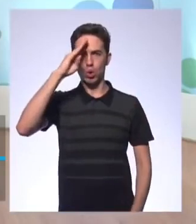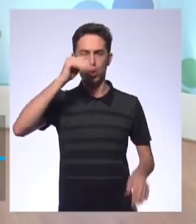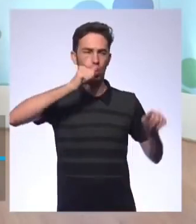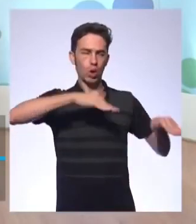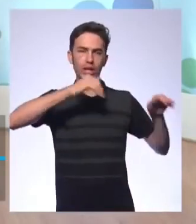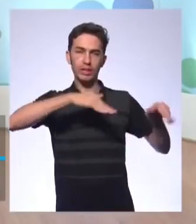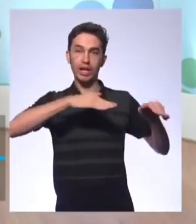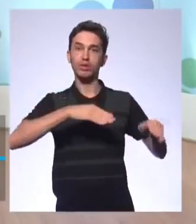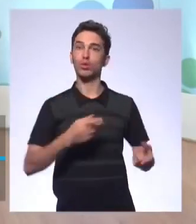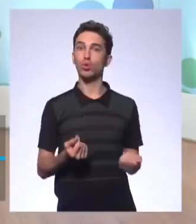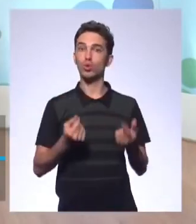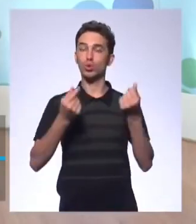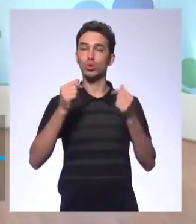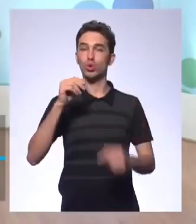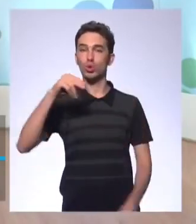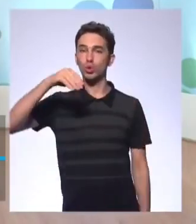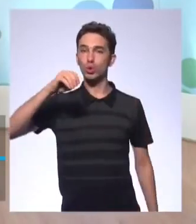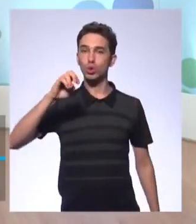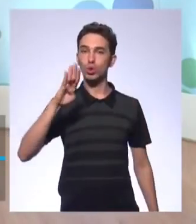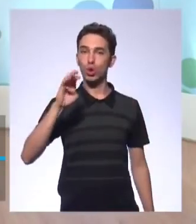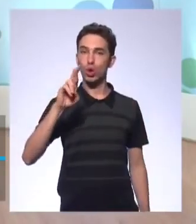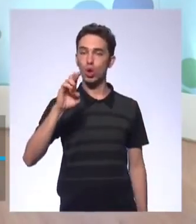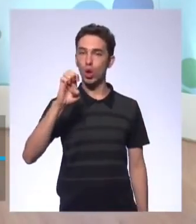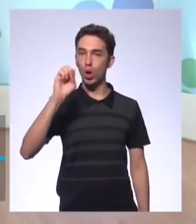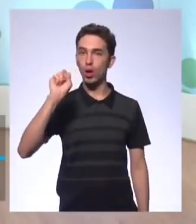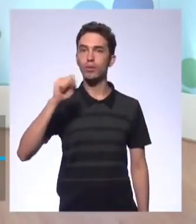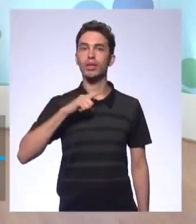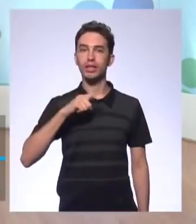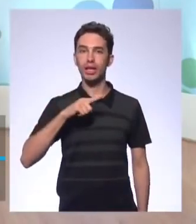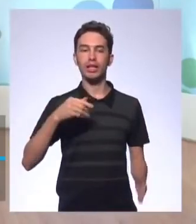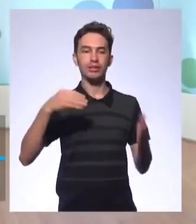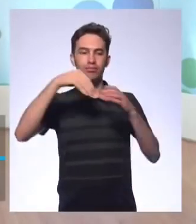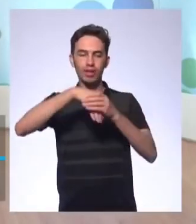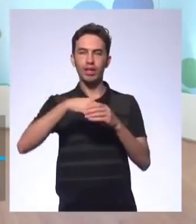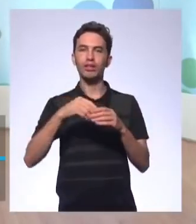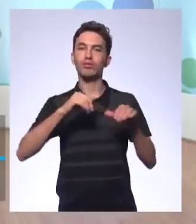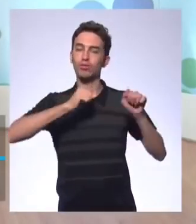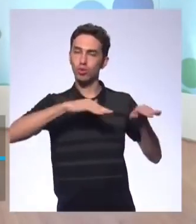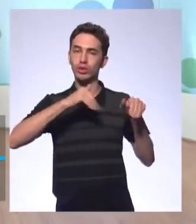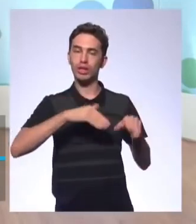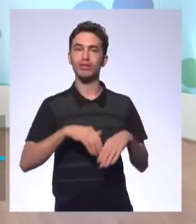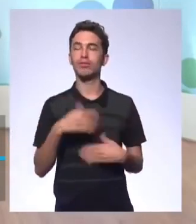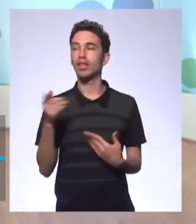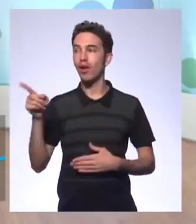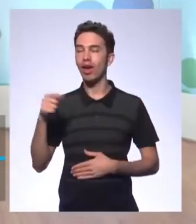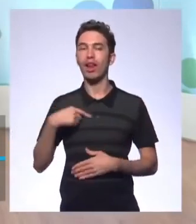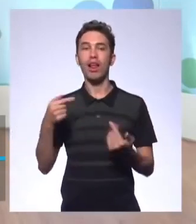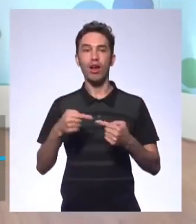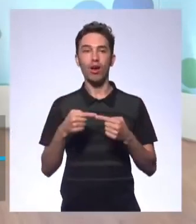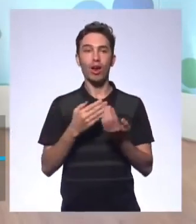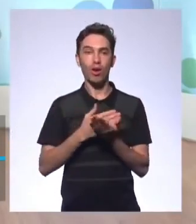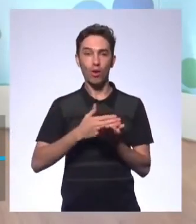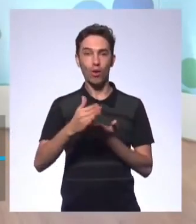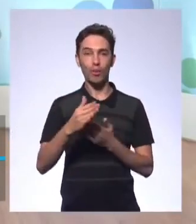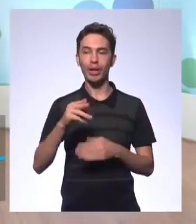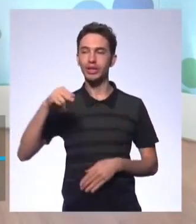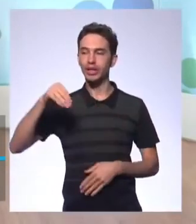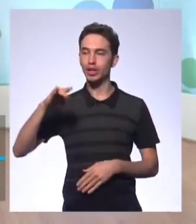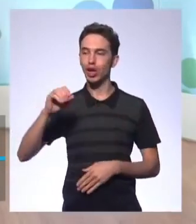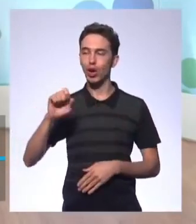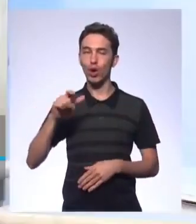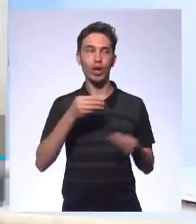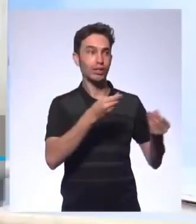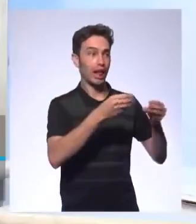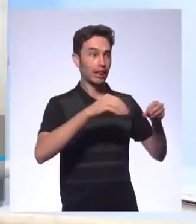aqui um pedacinho de terra. Então, ela vai ser senhora desse feudo. Ela é o senhor feudal. Está bem? Certo? Certo? Agora,